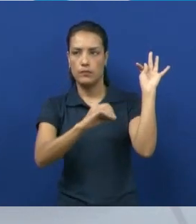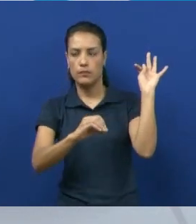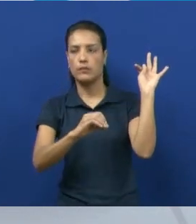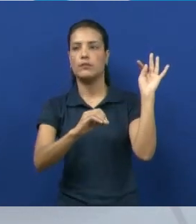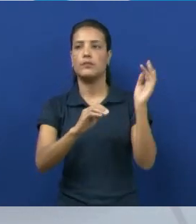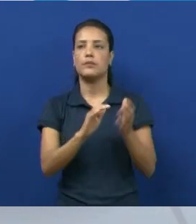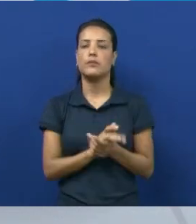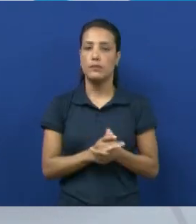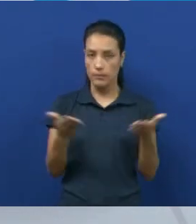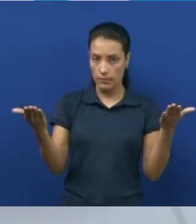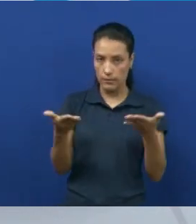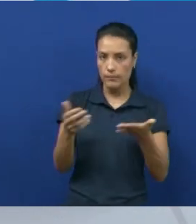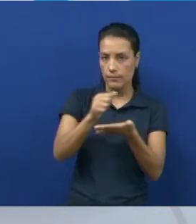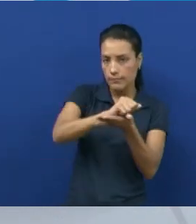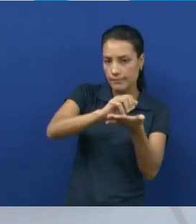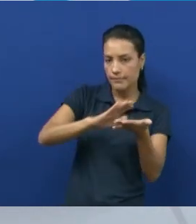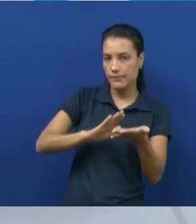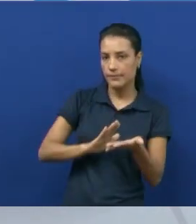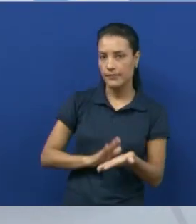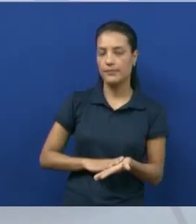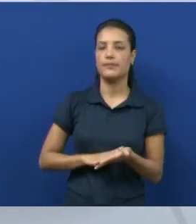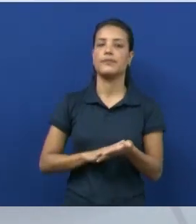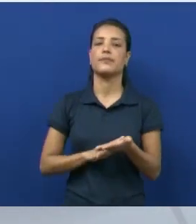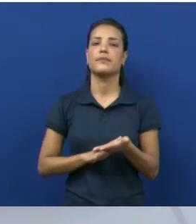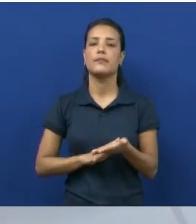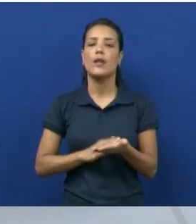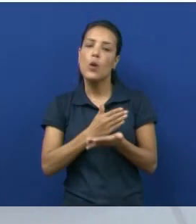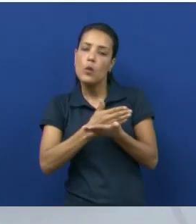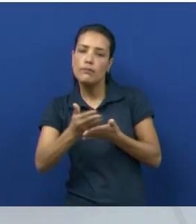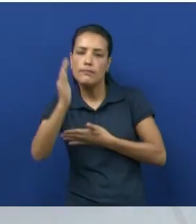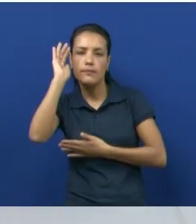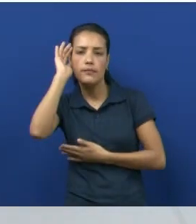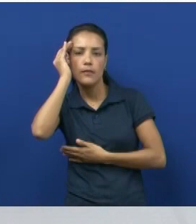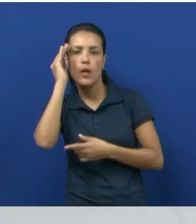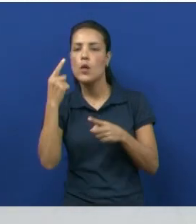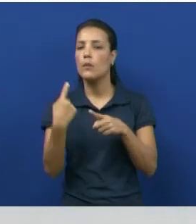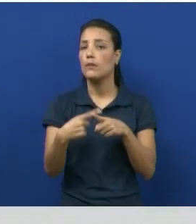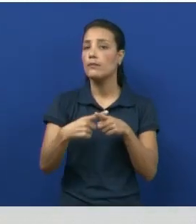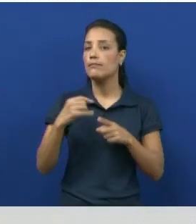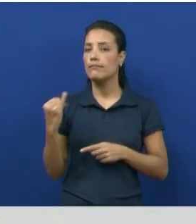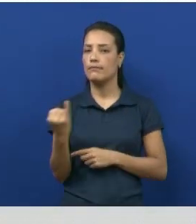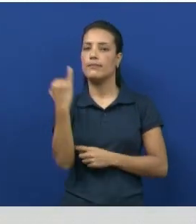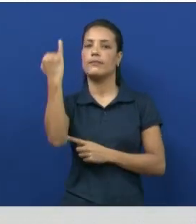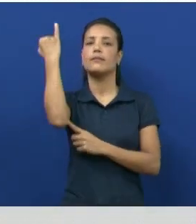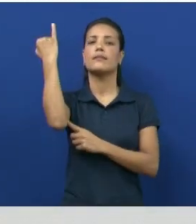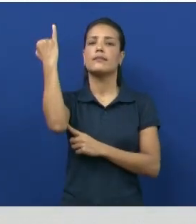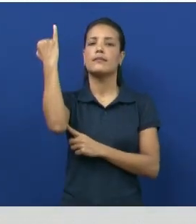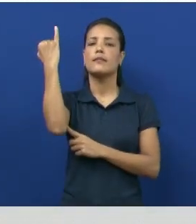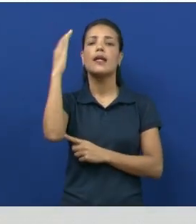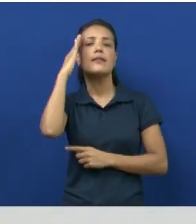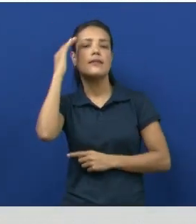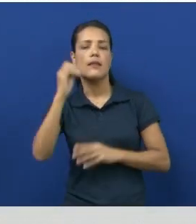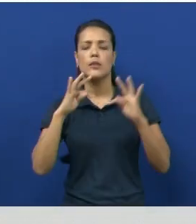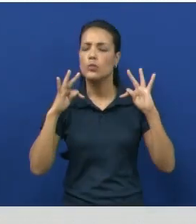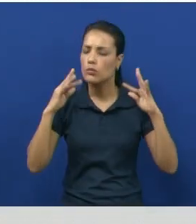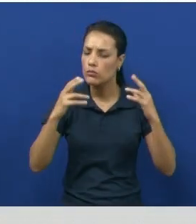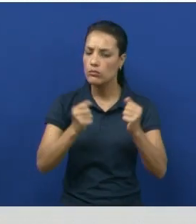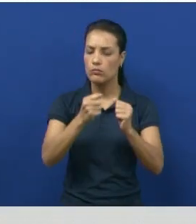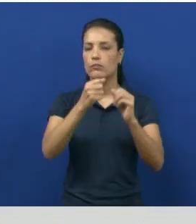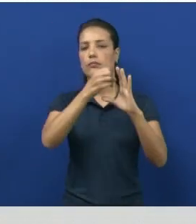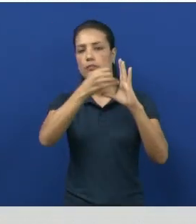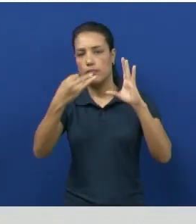E agora, a gente vai começar a exercitar e a entender por que é importante a gente saber todas as características desses